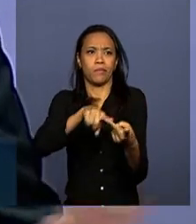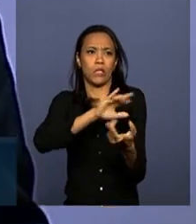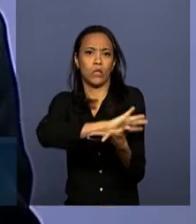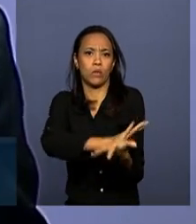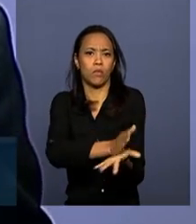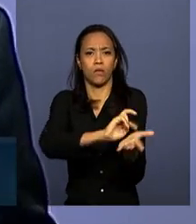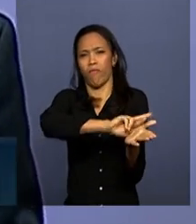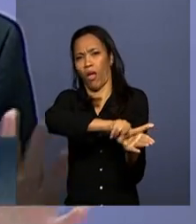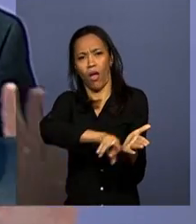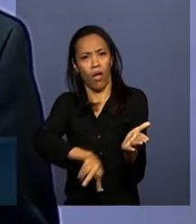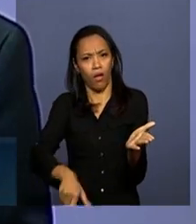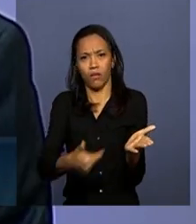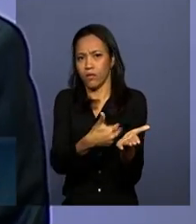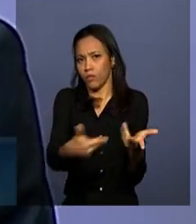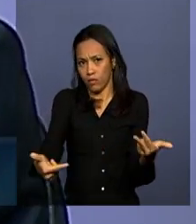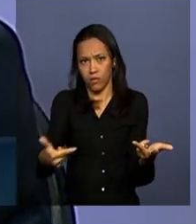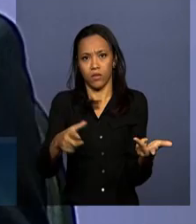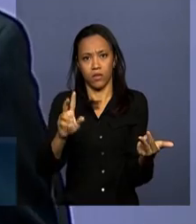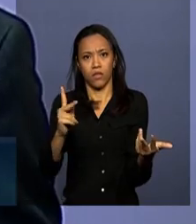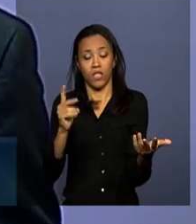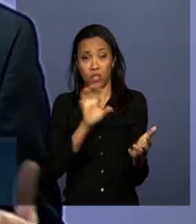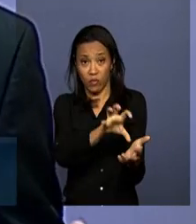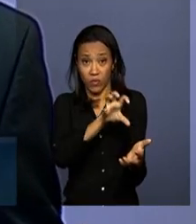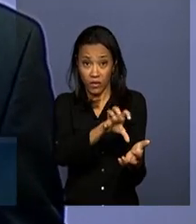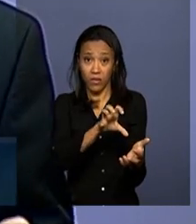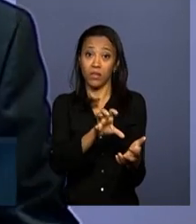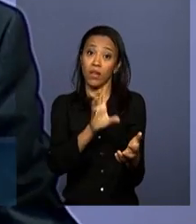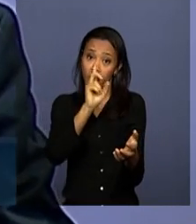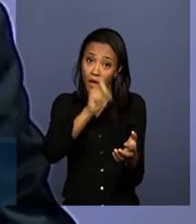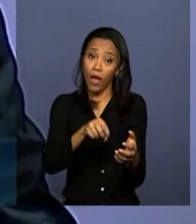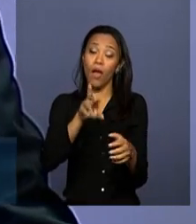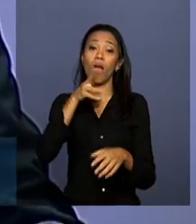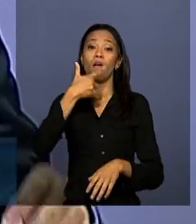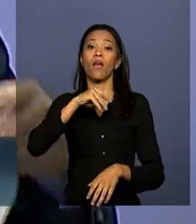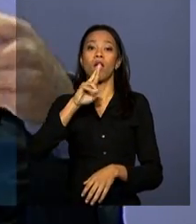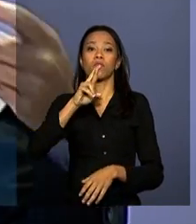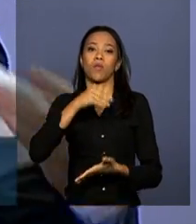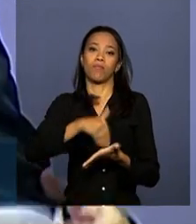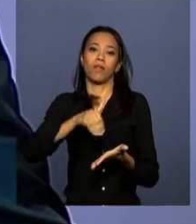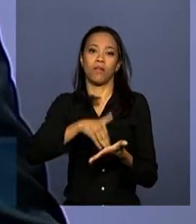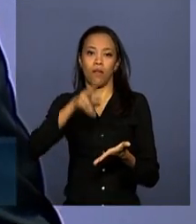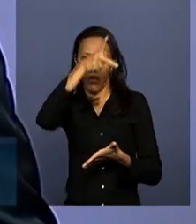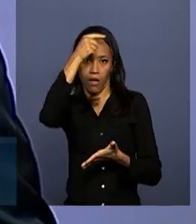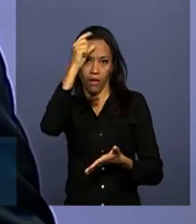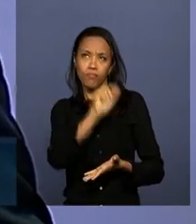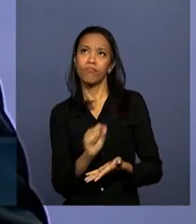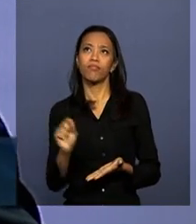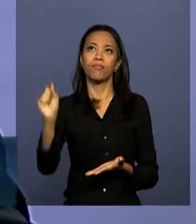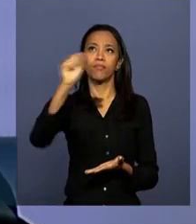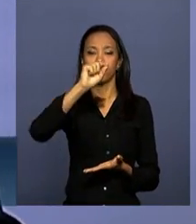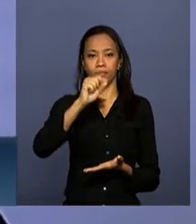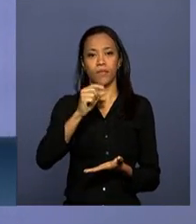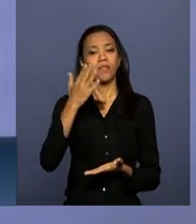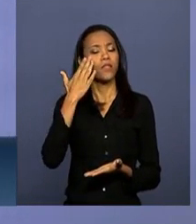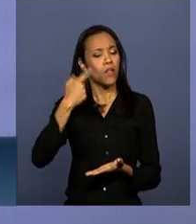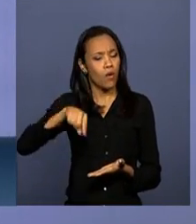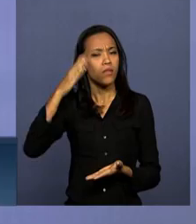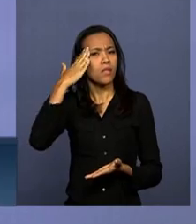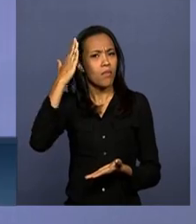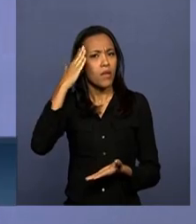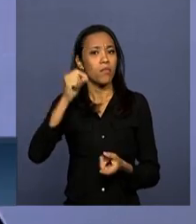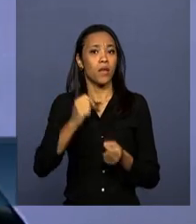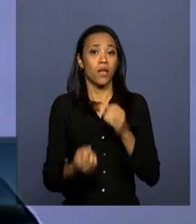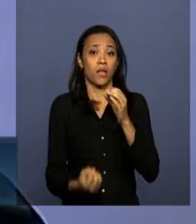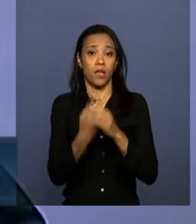né? Enfim, uma série de questões que estão na alçada deste grupo de trabalho, né? E a gente sabe, pela experiência da construção do Viver Sem